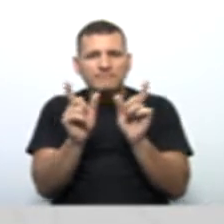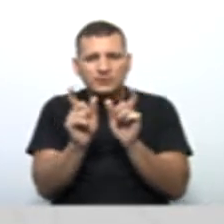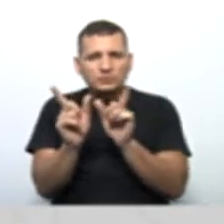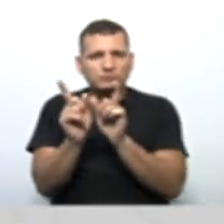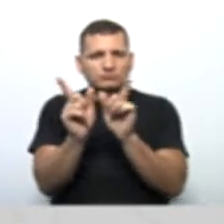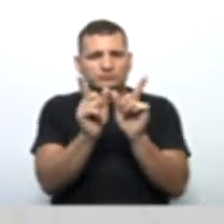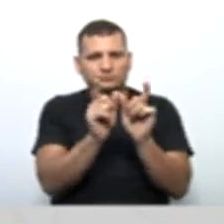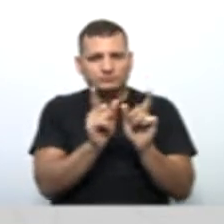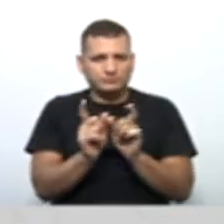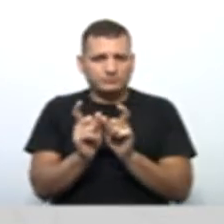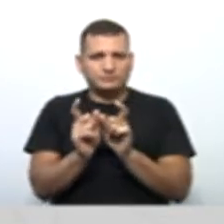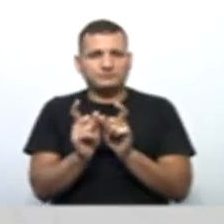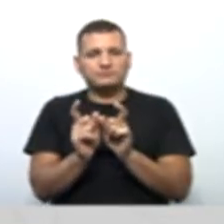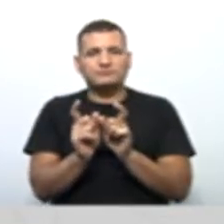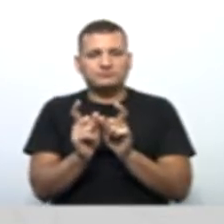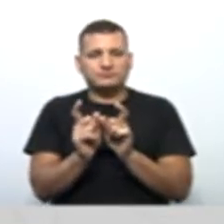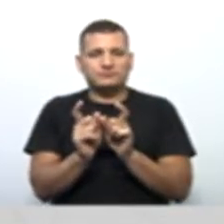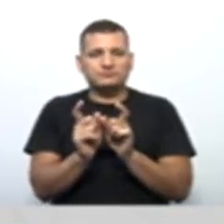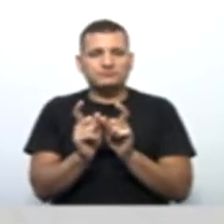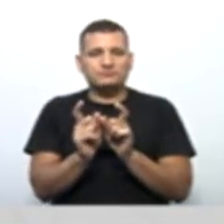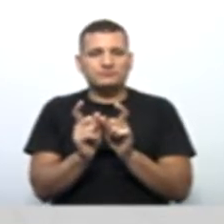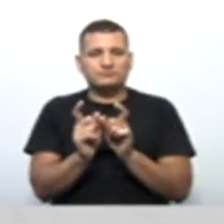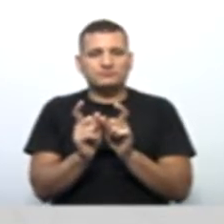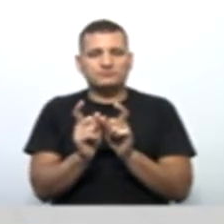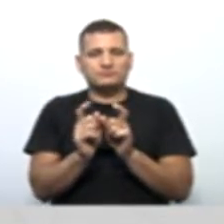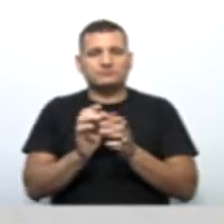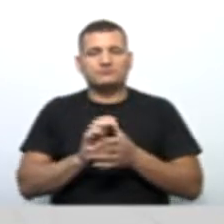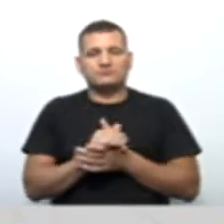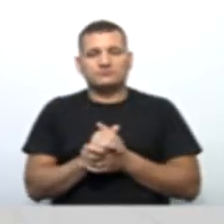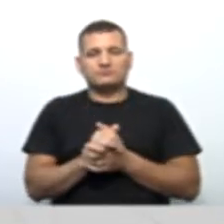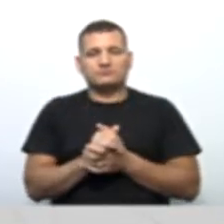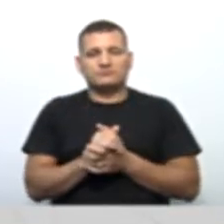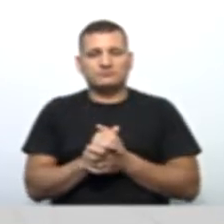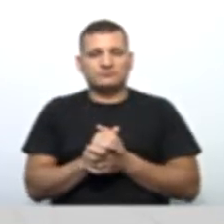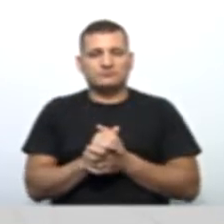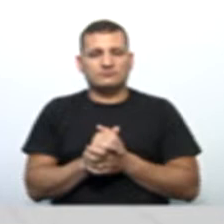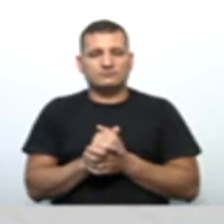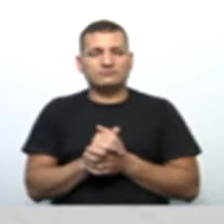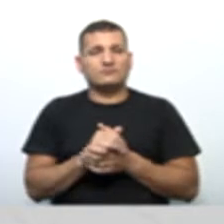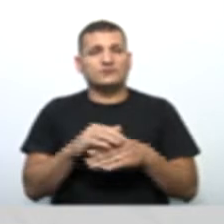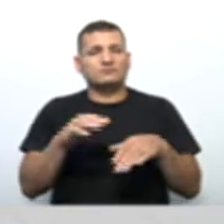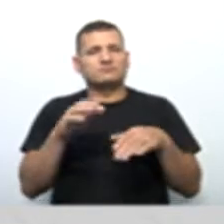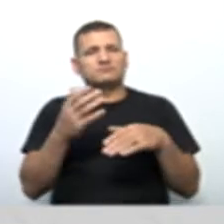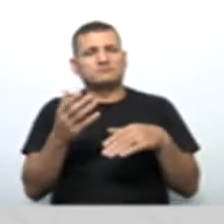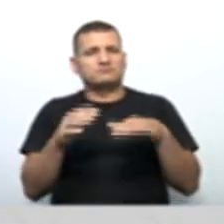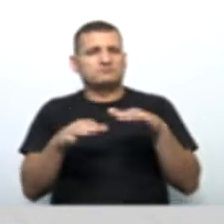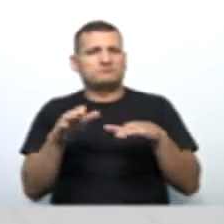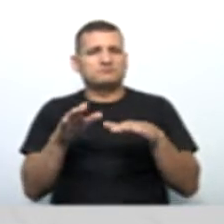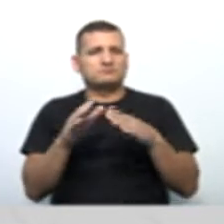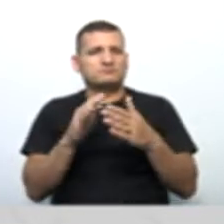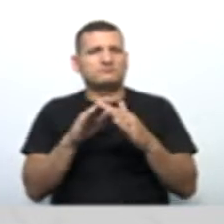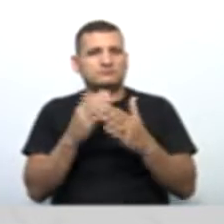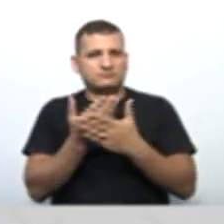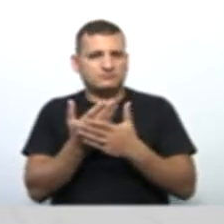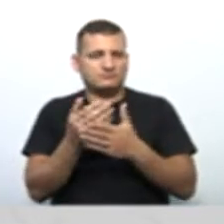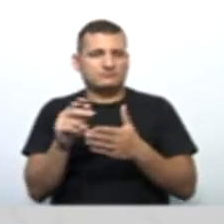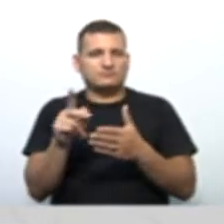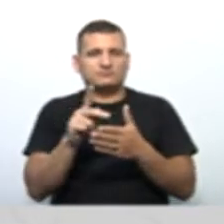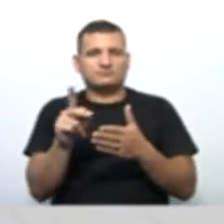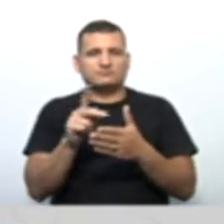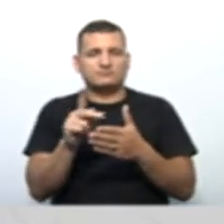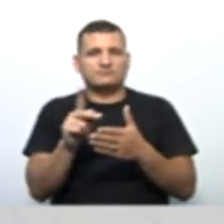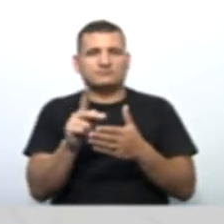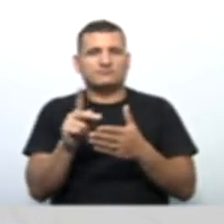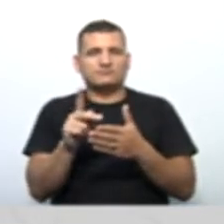pra exatamente aí não cansaremos você pegar talvez está na escola ea professora passa aqueles textos